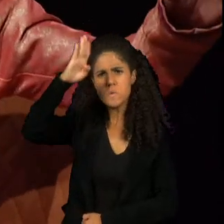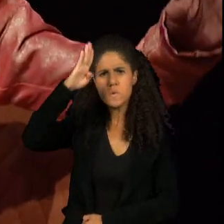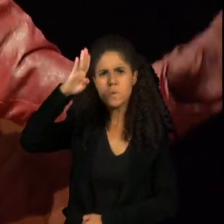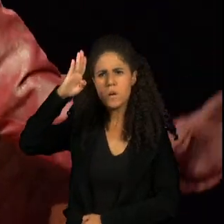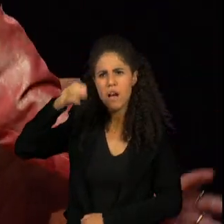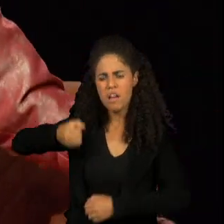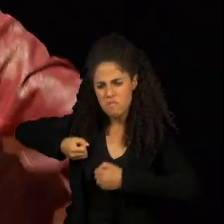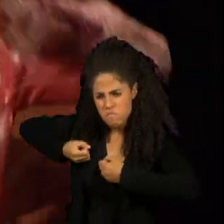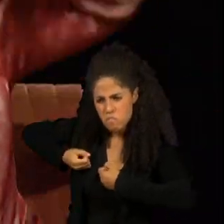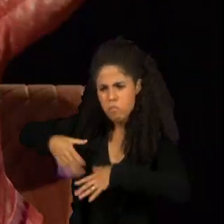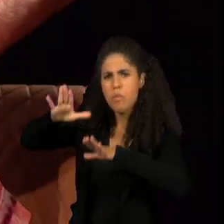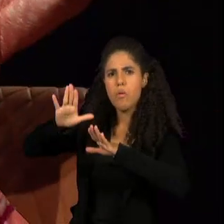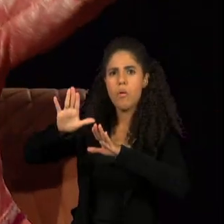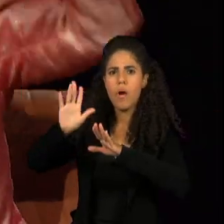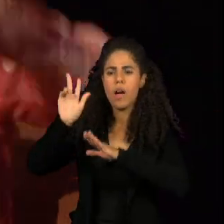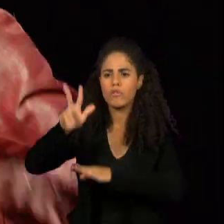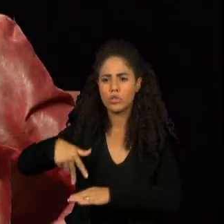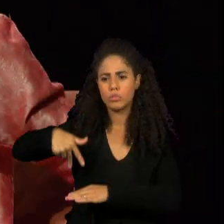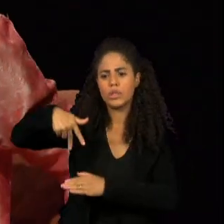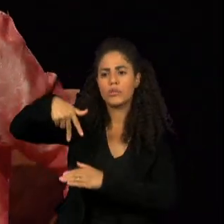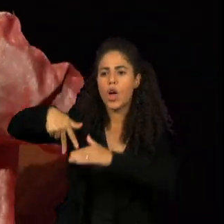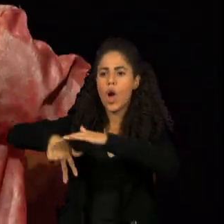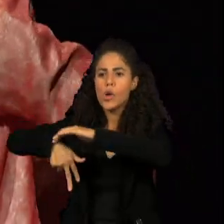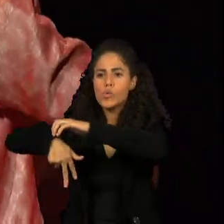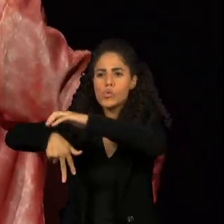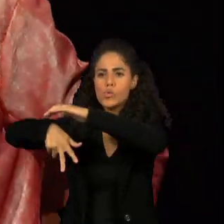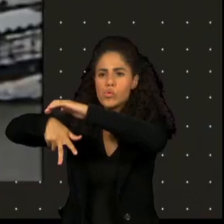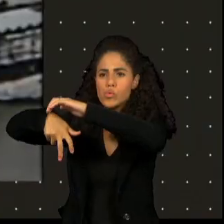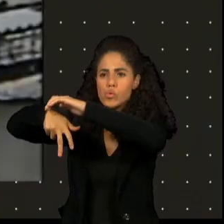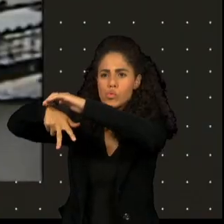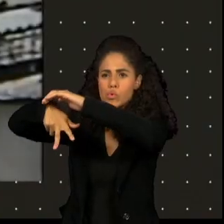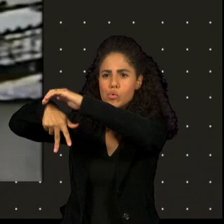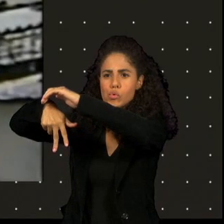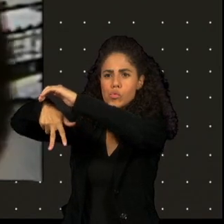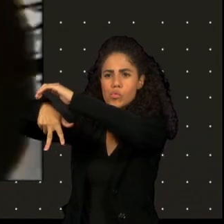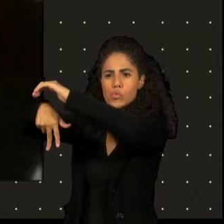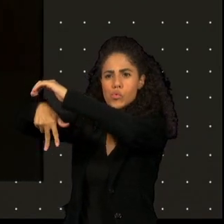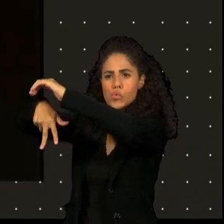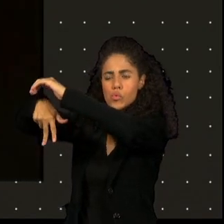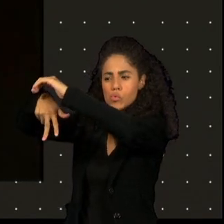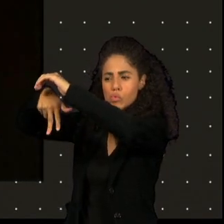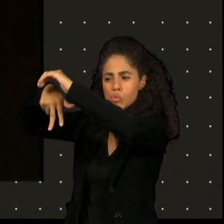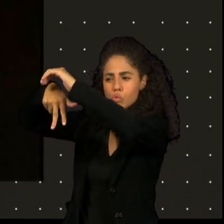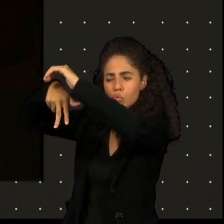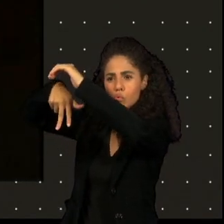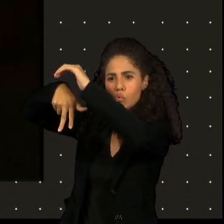né, mandou ela subir num balão, soltou, não é? Eles não queriam subir?